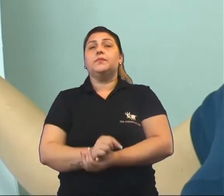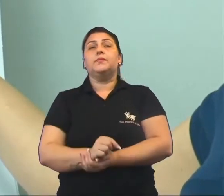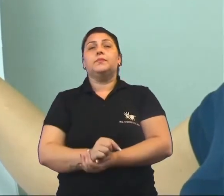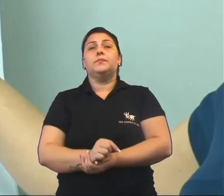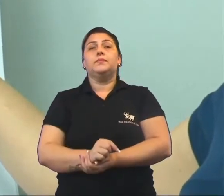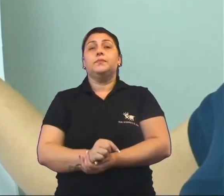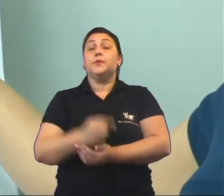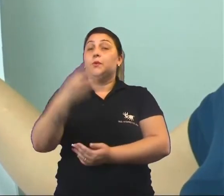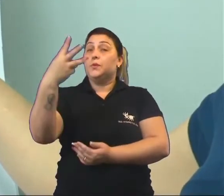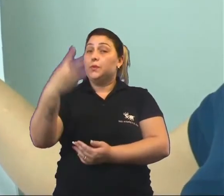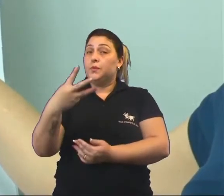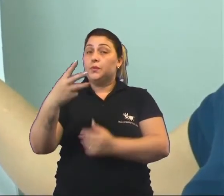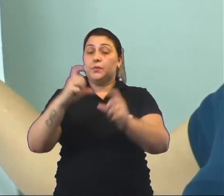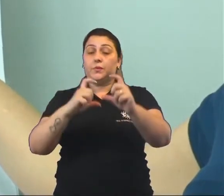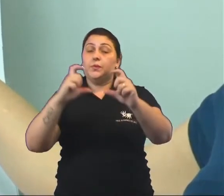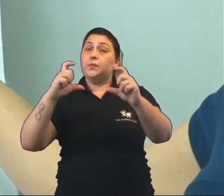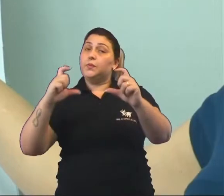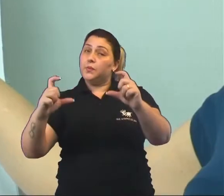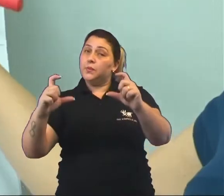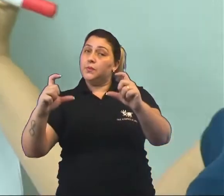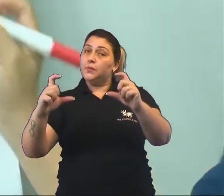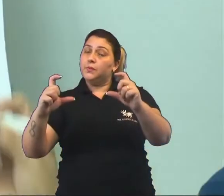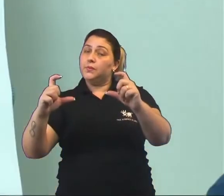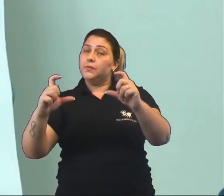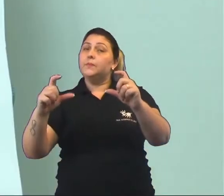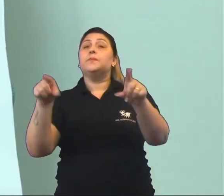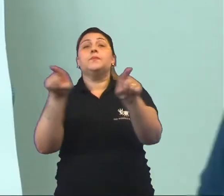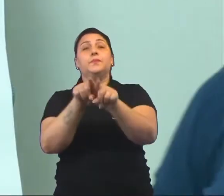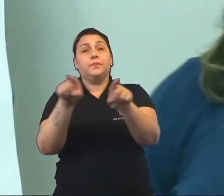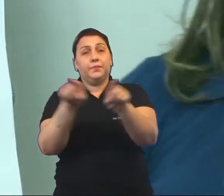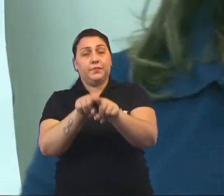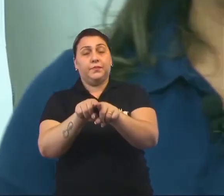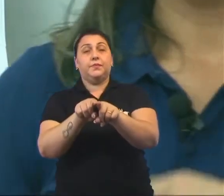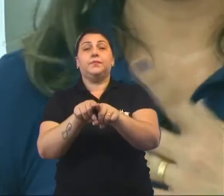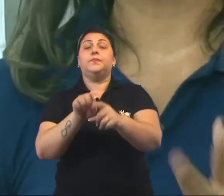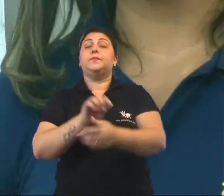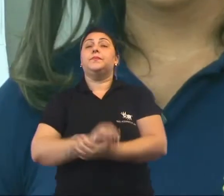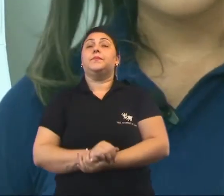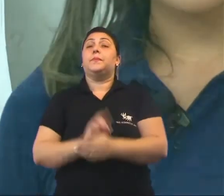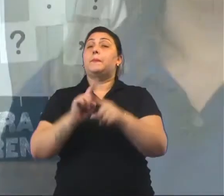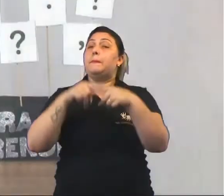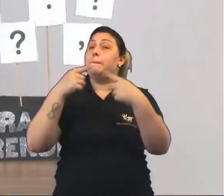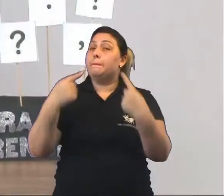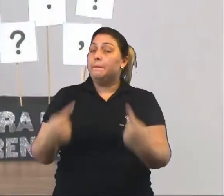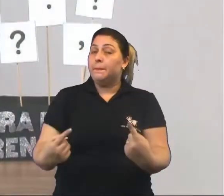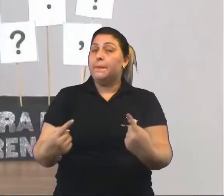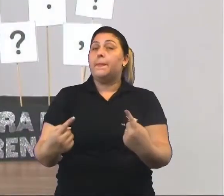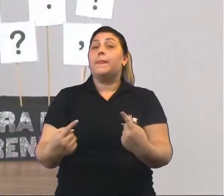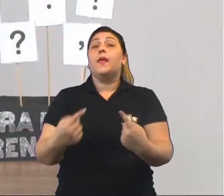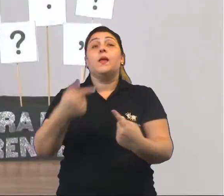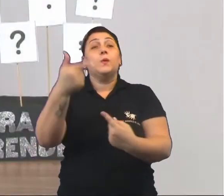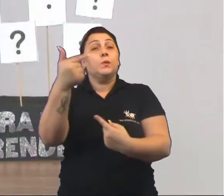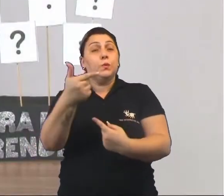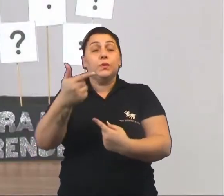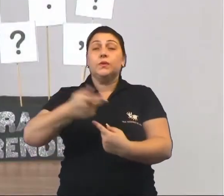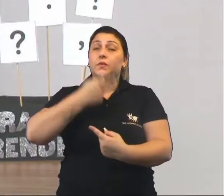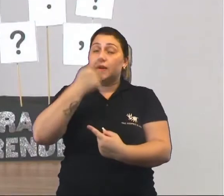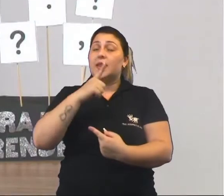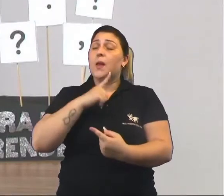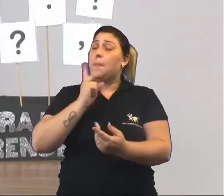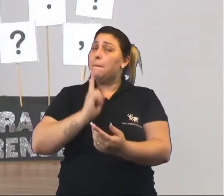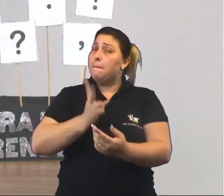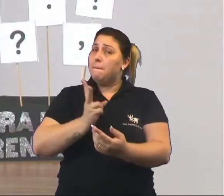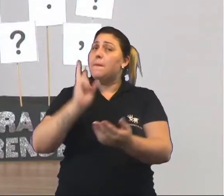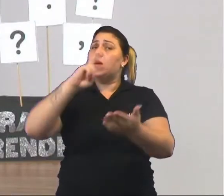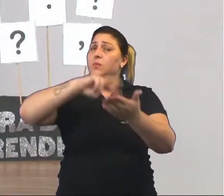no terceiro quadrinho também, certo? Mas será que nessas duas falas tem o